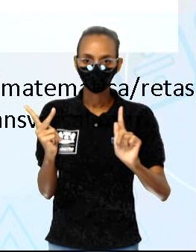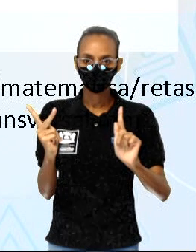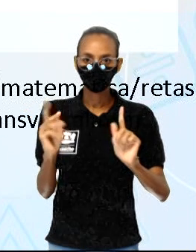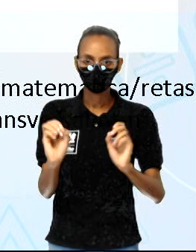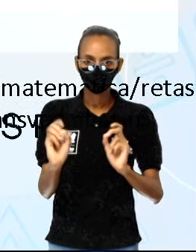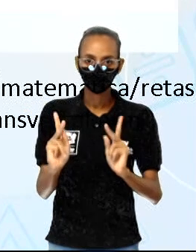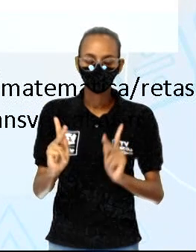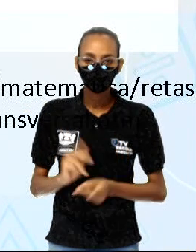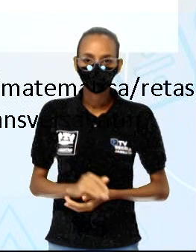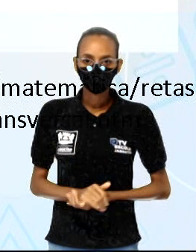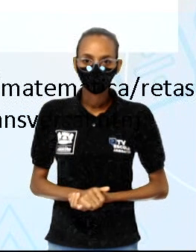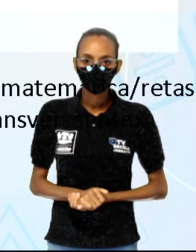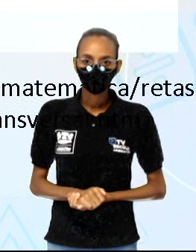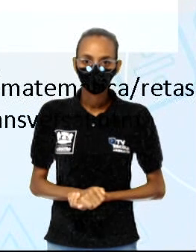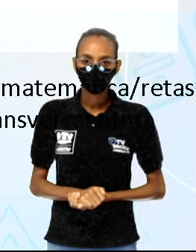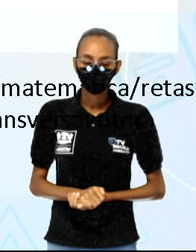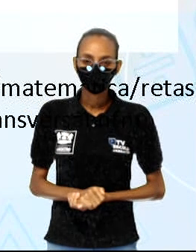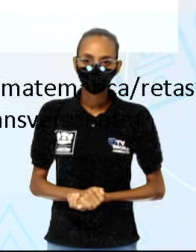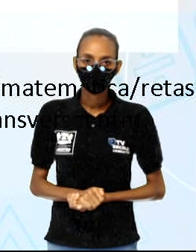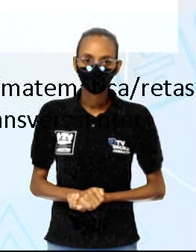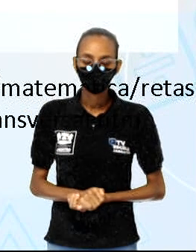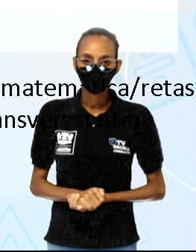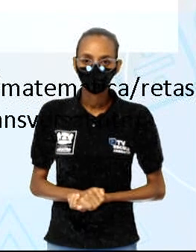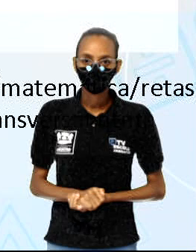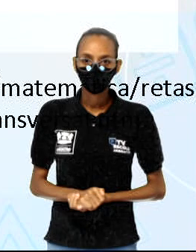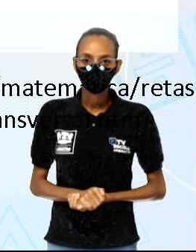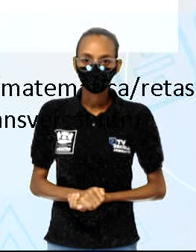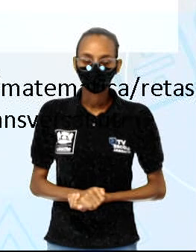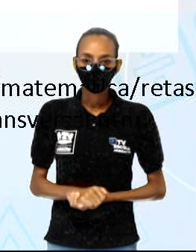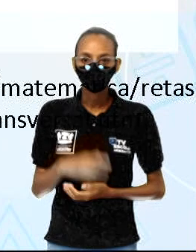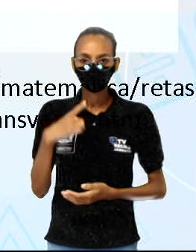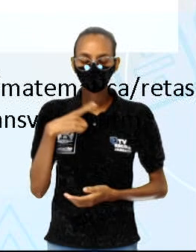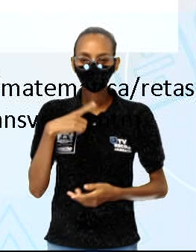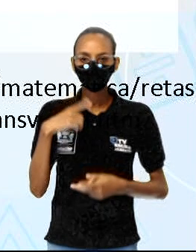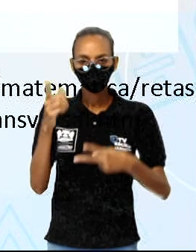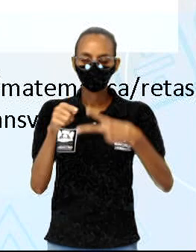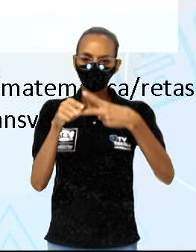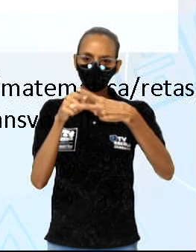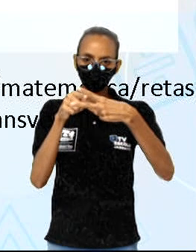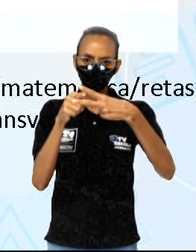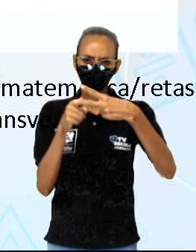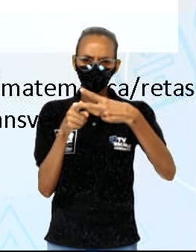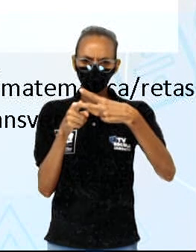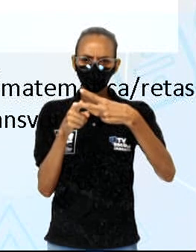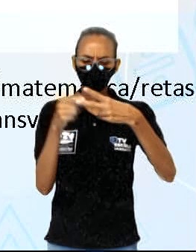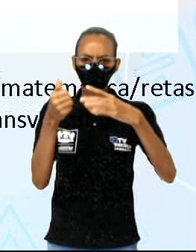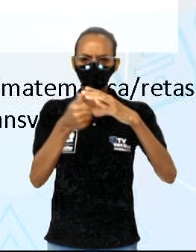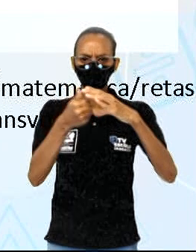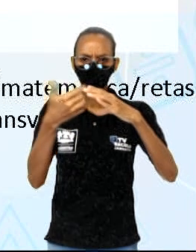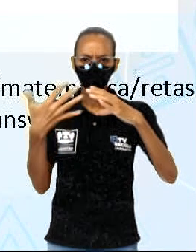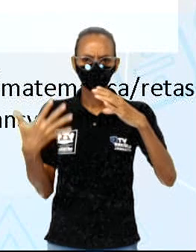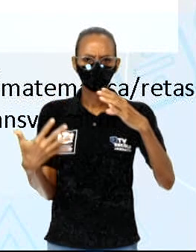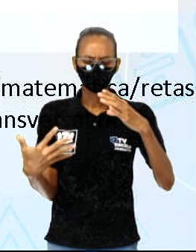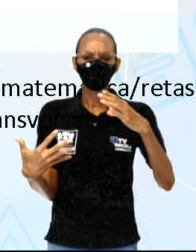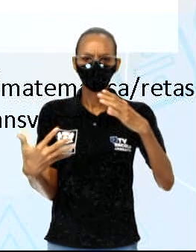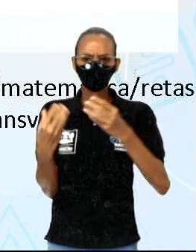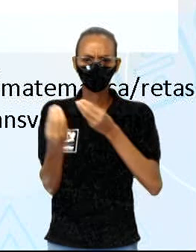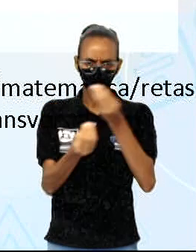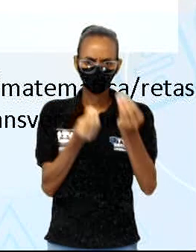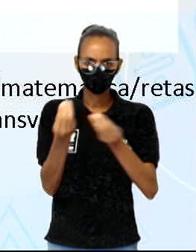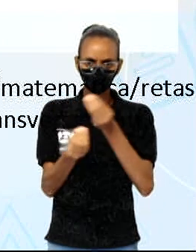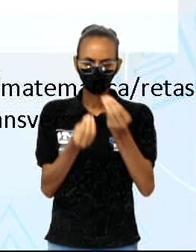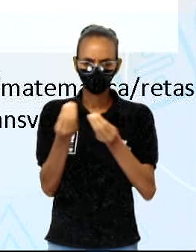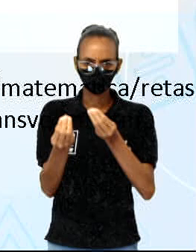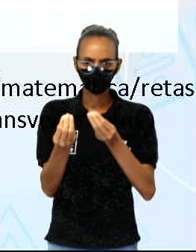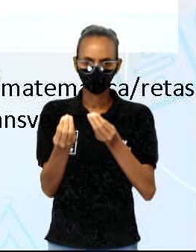Ok? Ora, esses ângulos, como é que a gente pode classificá-los? Bem, para